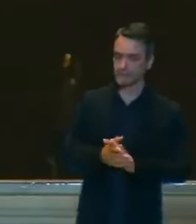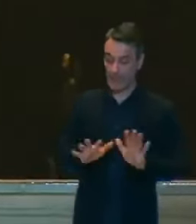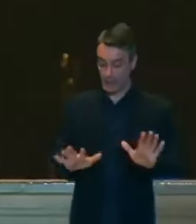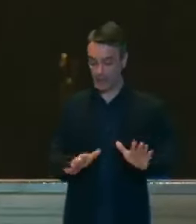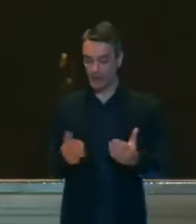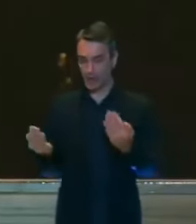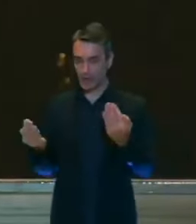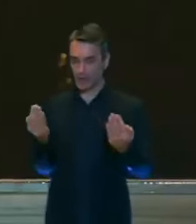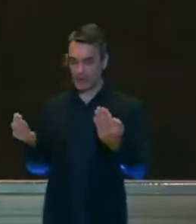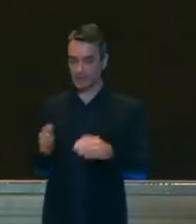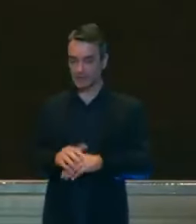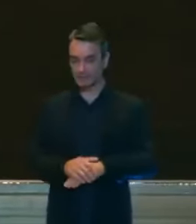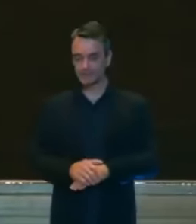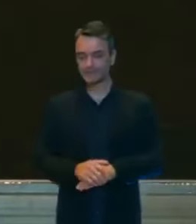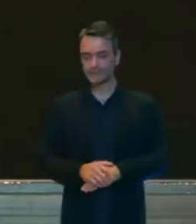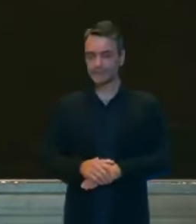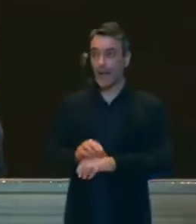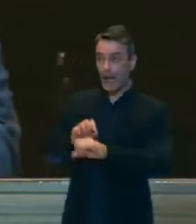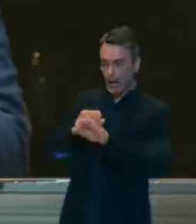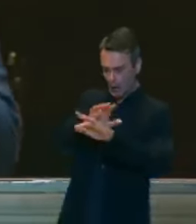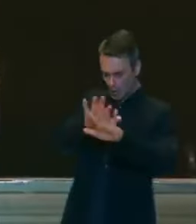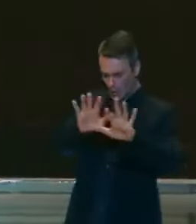campo.